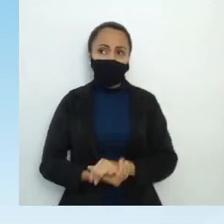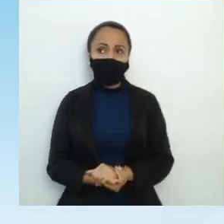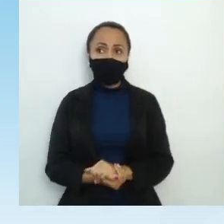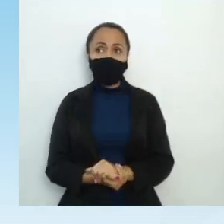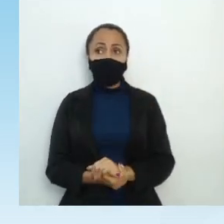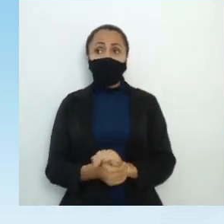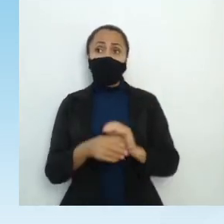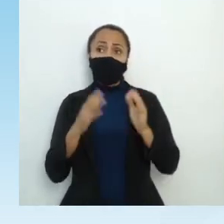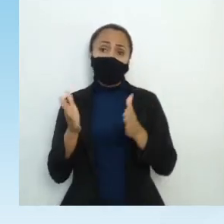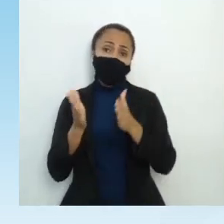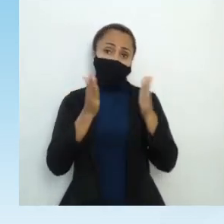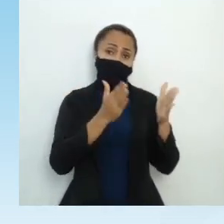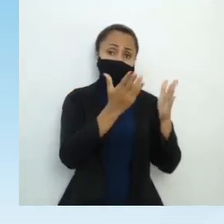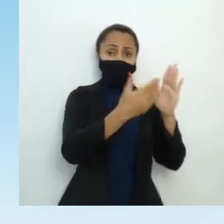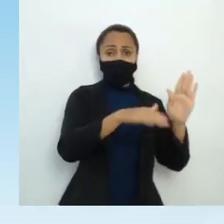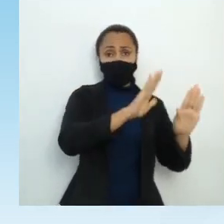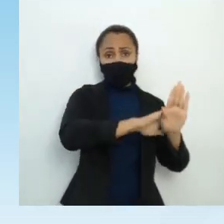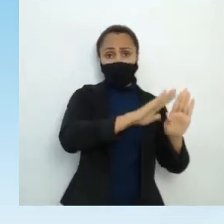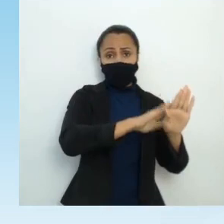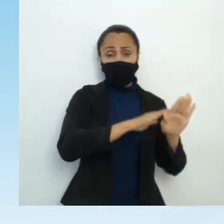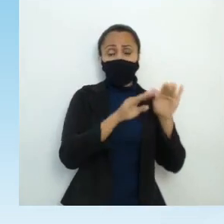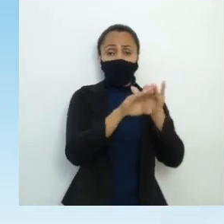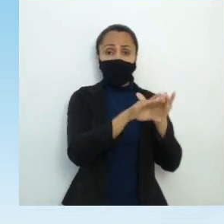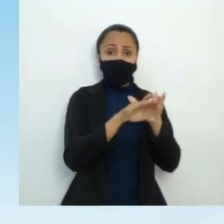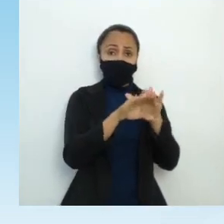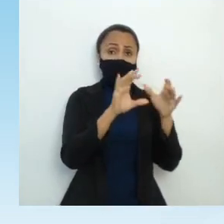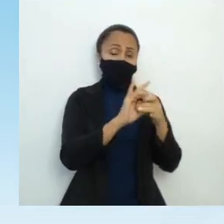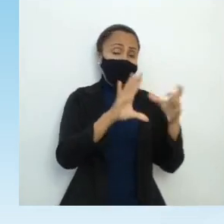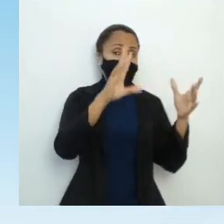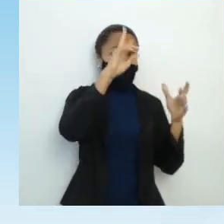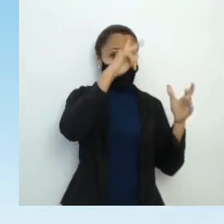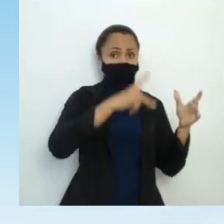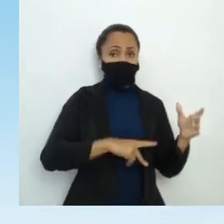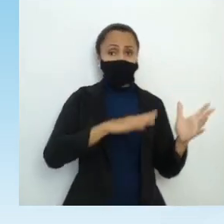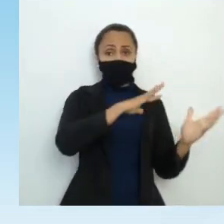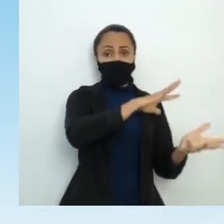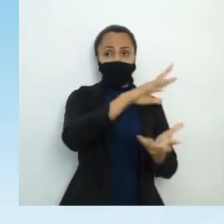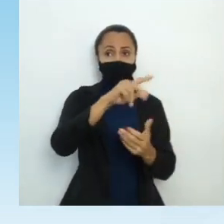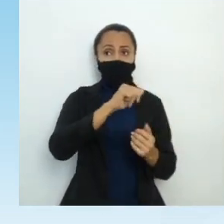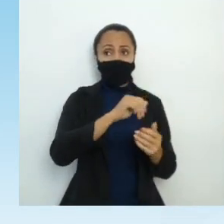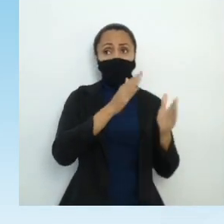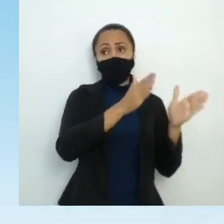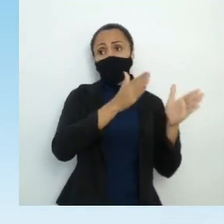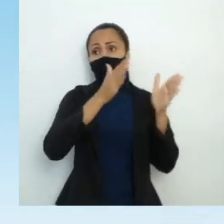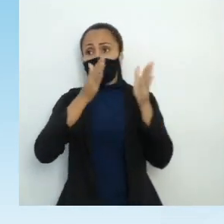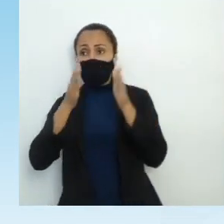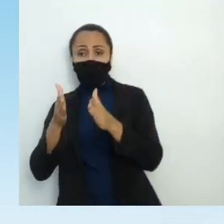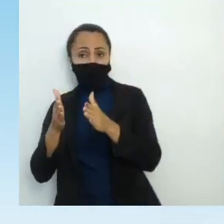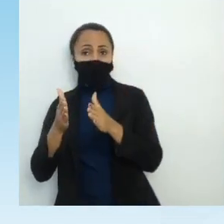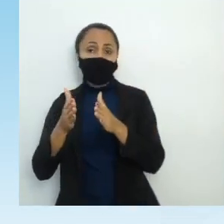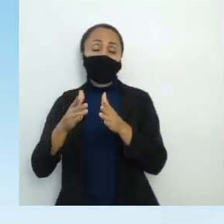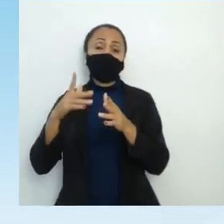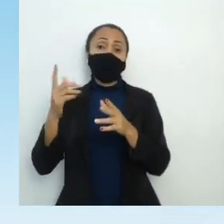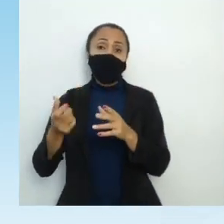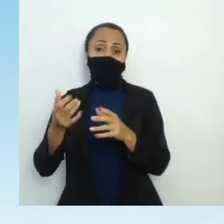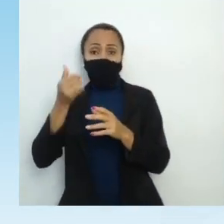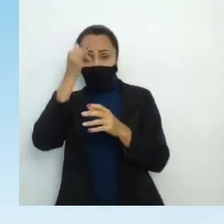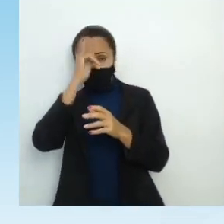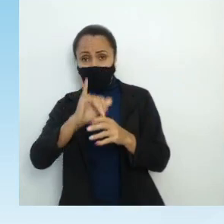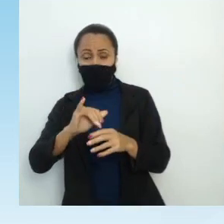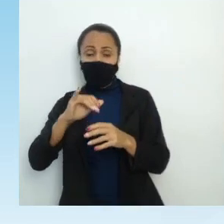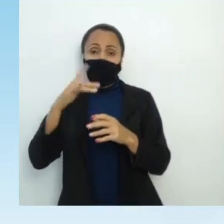a ideologia, igualdade, tolerância, liberdade pessoal, universalidade e propriedade privada. Do lado de lá, o combate, que seria